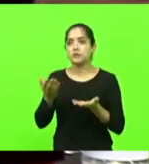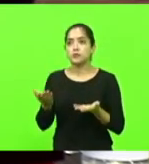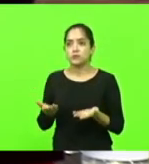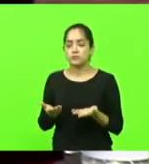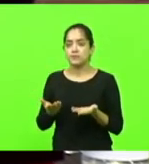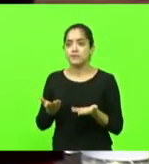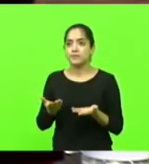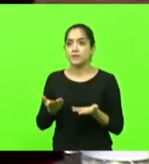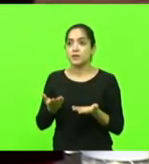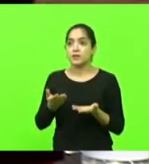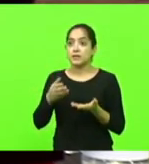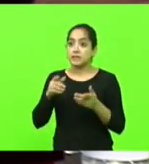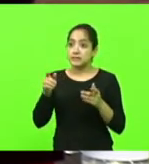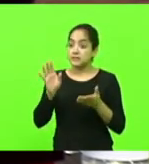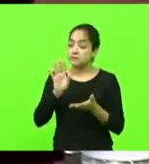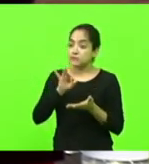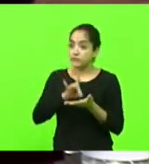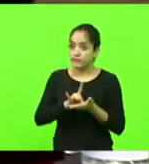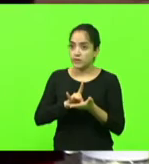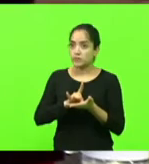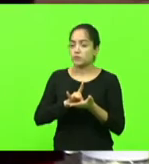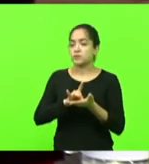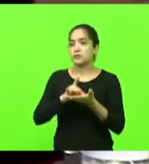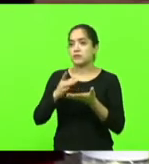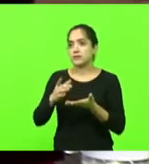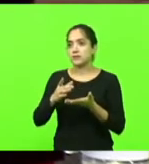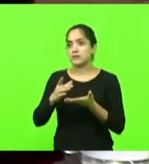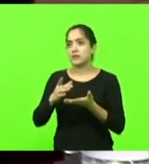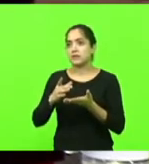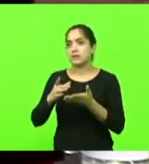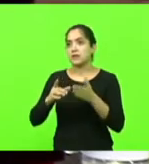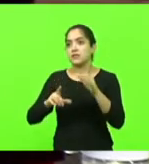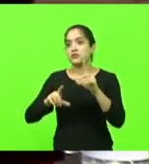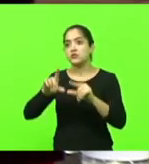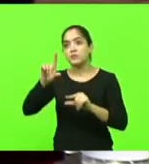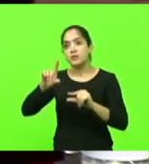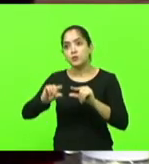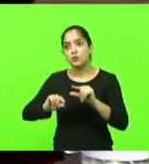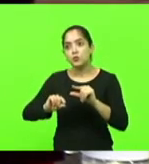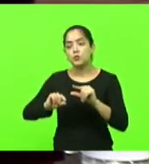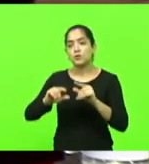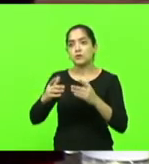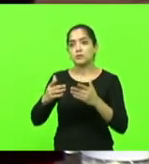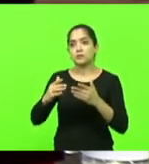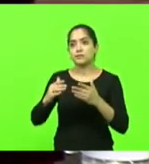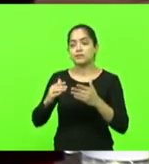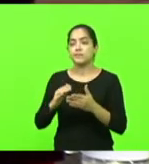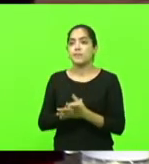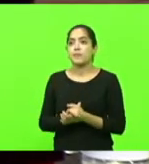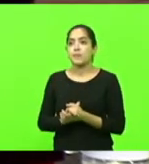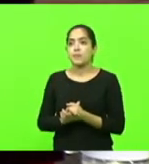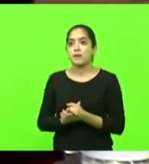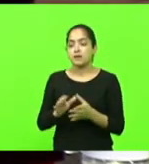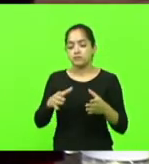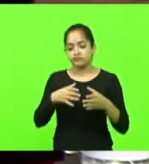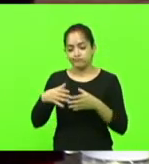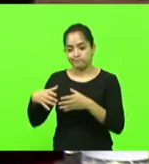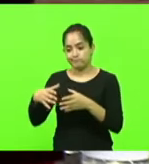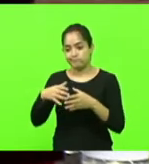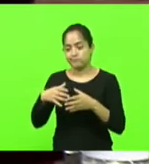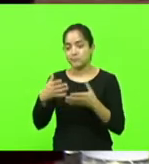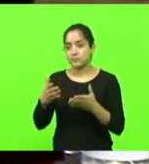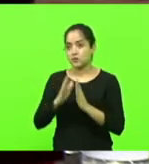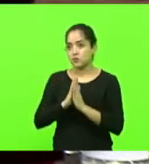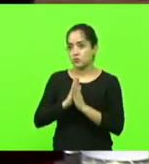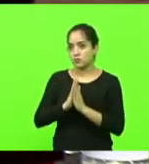que a coisa pública aconteça e que diminua as diferenças entre as classes sociais. Então, é o nosso apelo e peço aqui